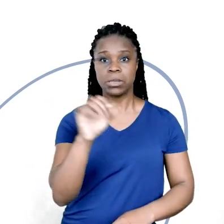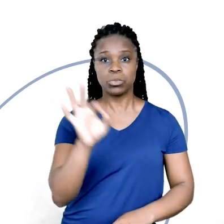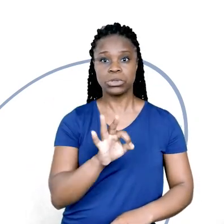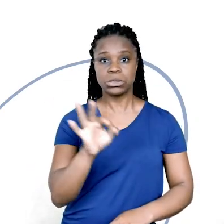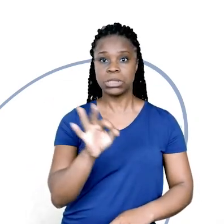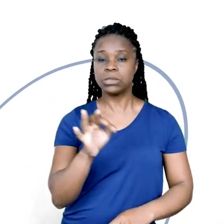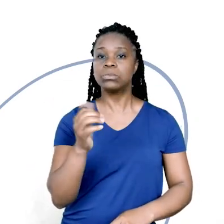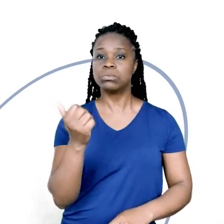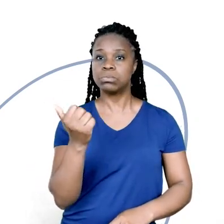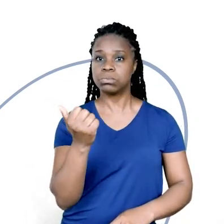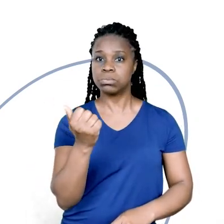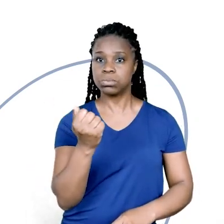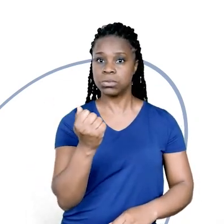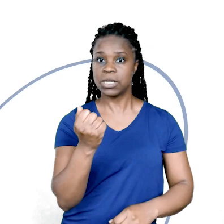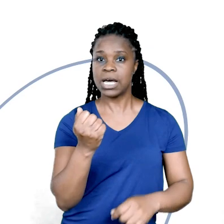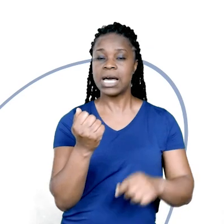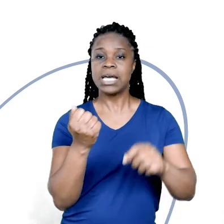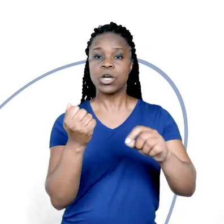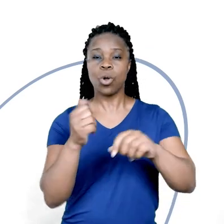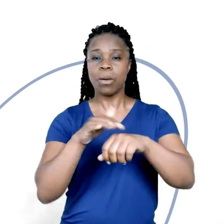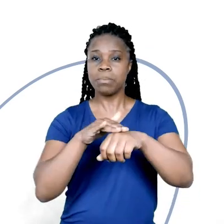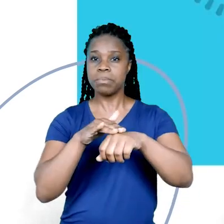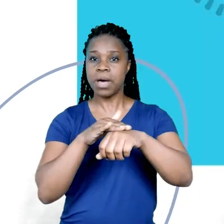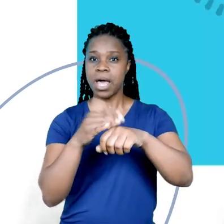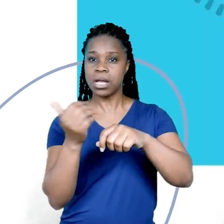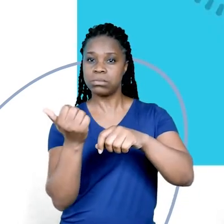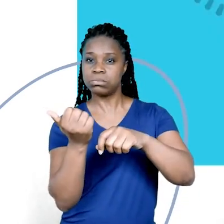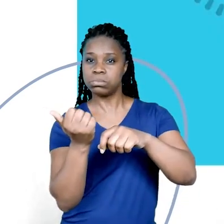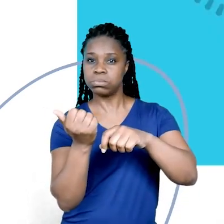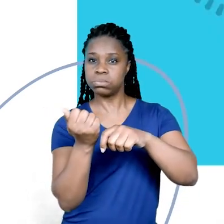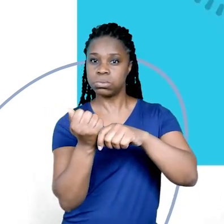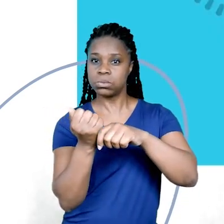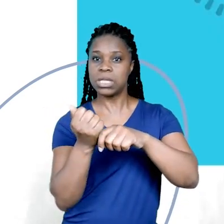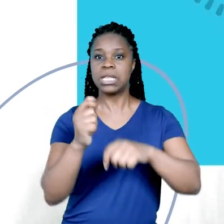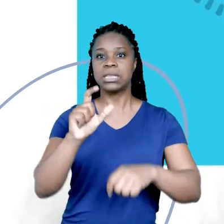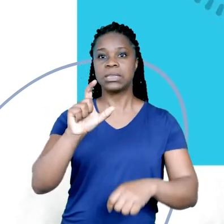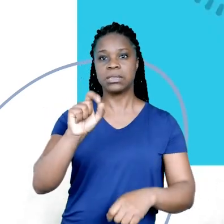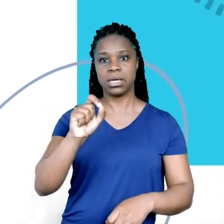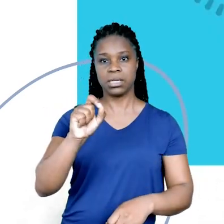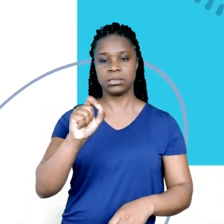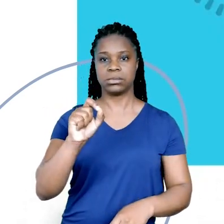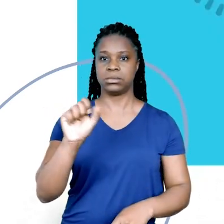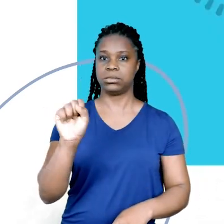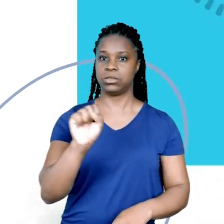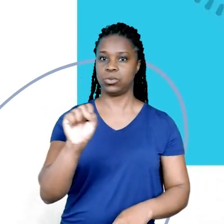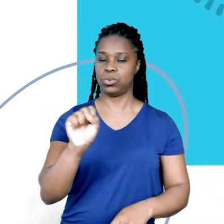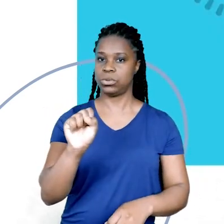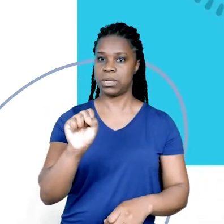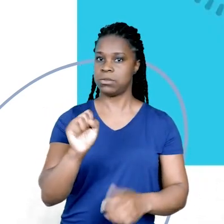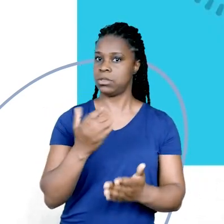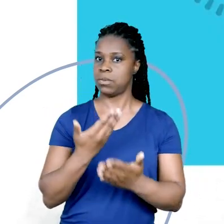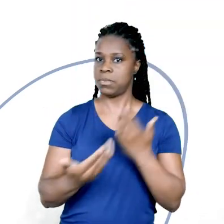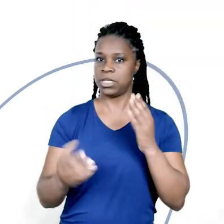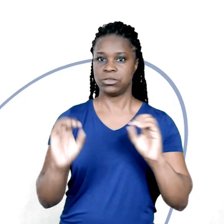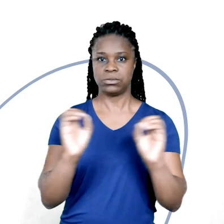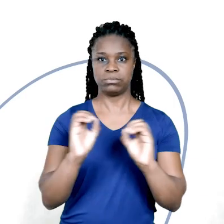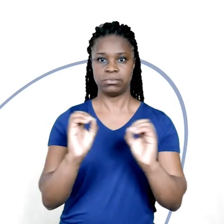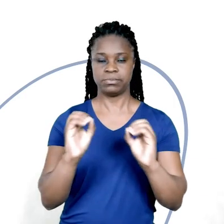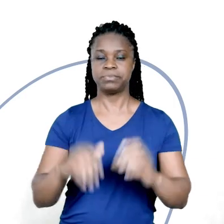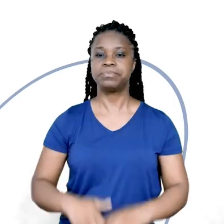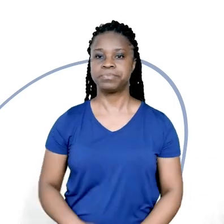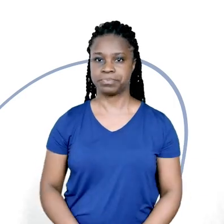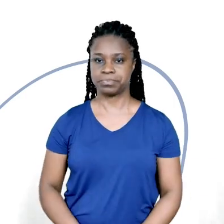pressionado e a agulha sob a pele por pelo menos 10 segundos. Isto garante que não haja perda da dose de